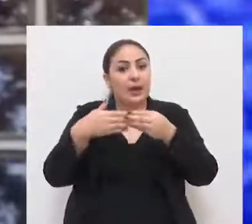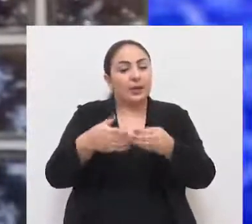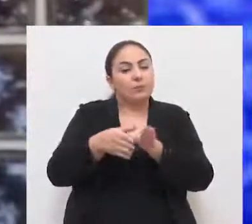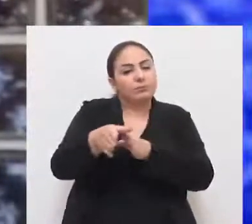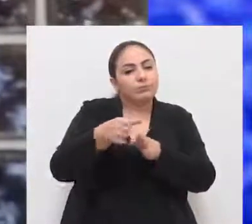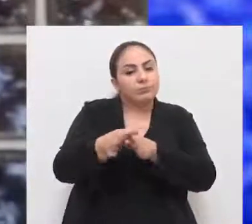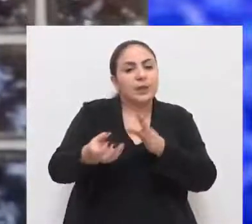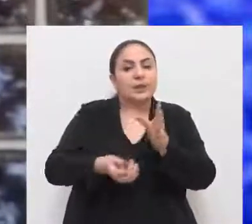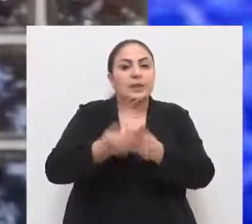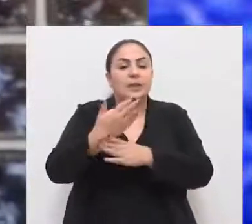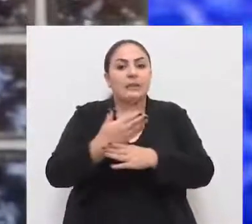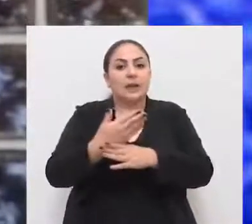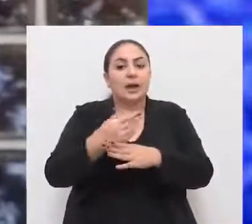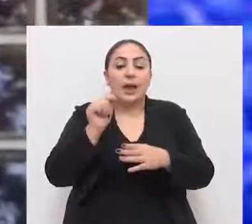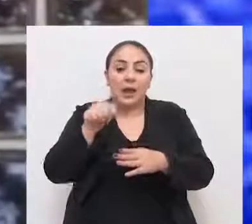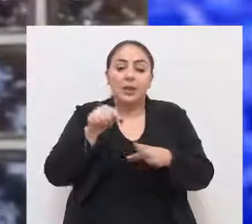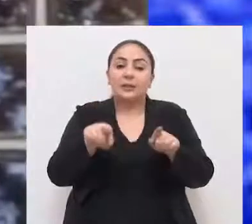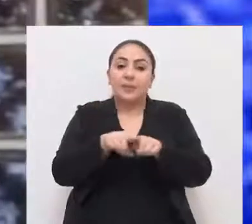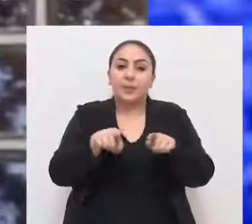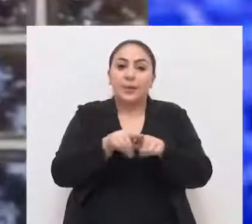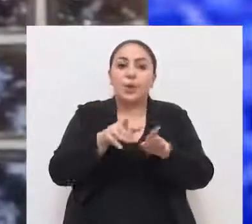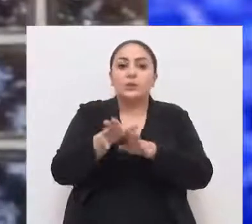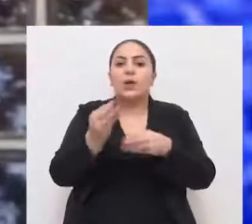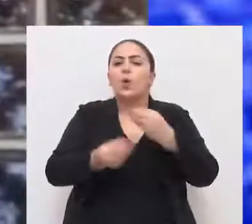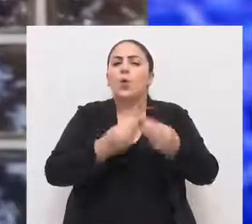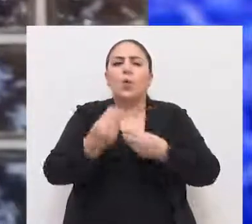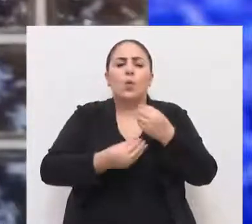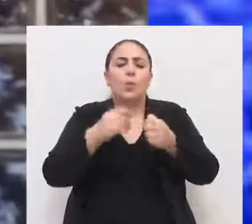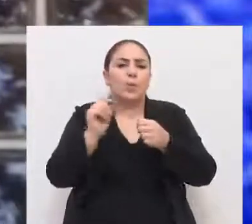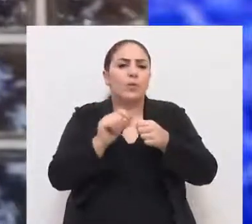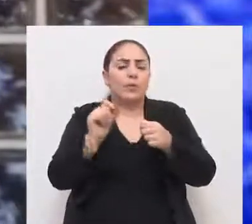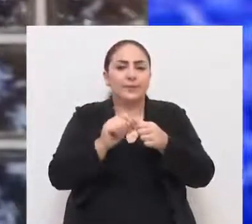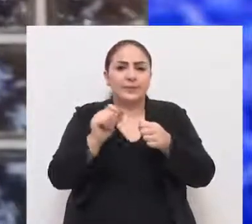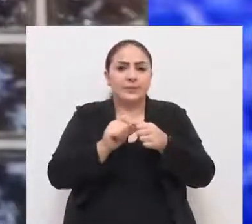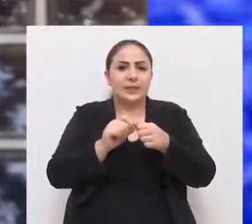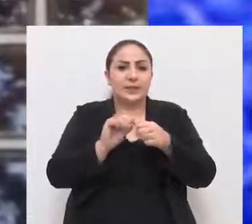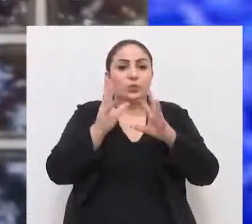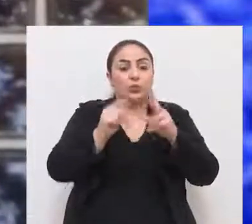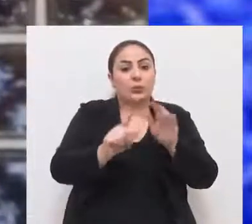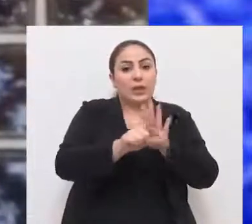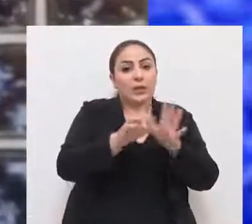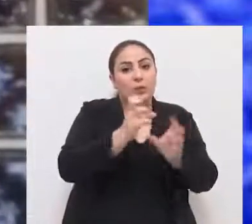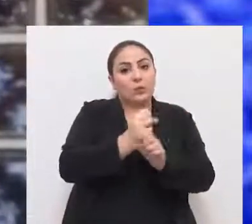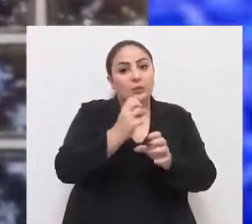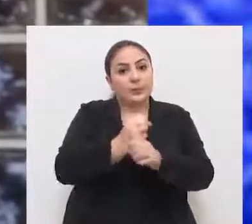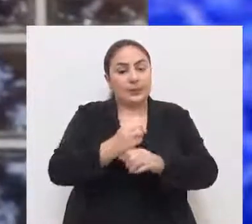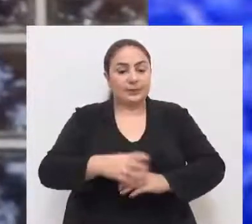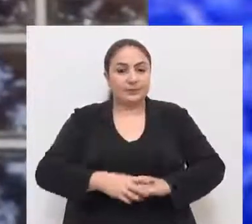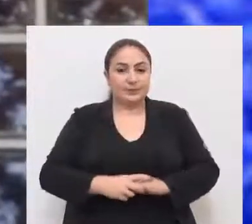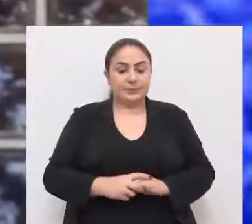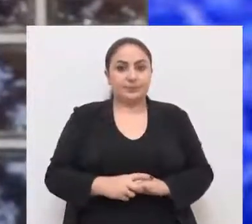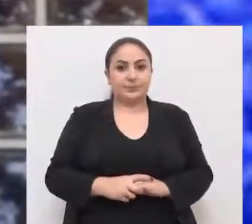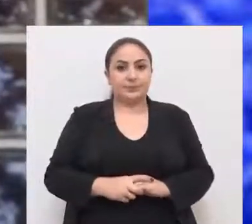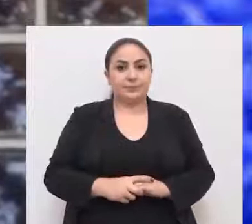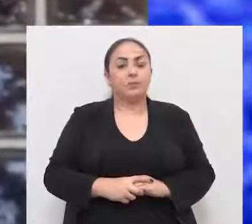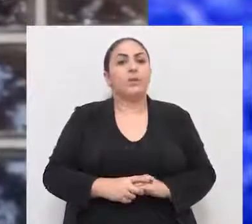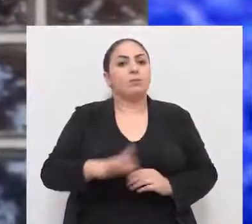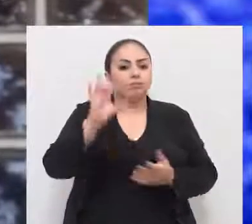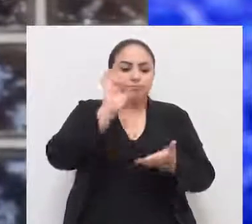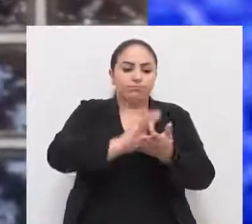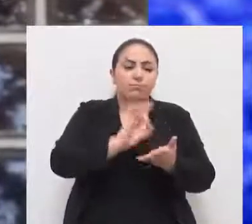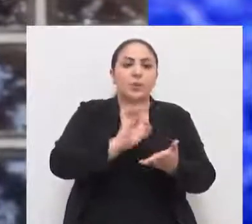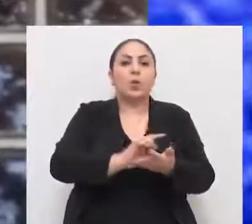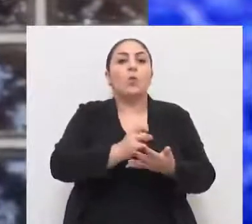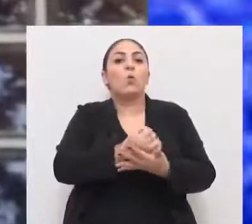elaboração, ela também orienta como deve ser executada a lei orçamentária,